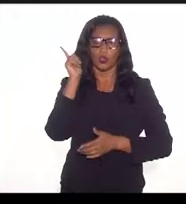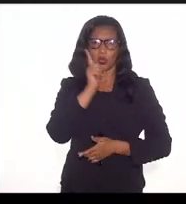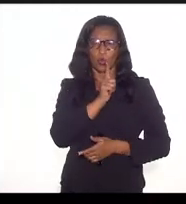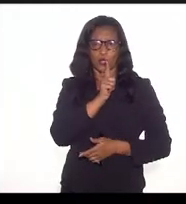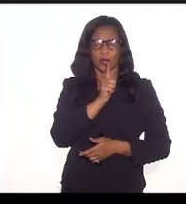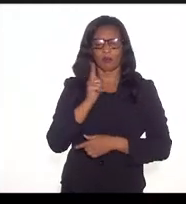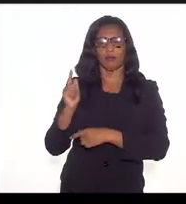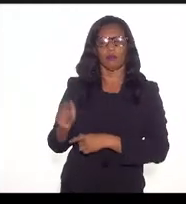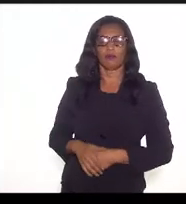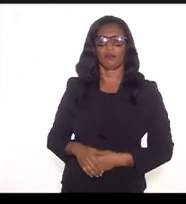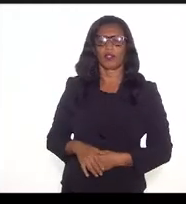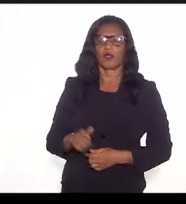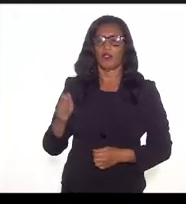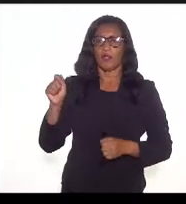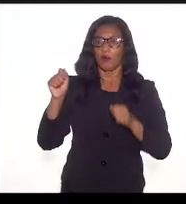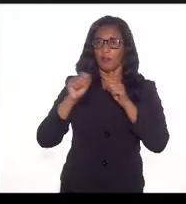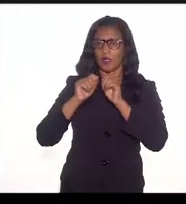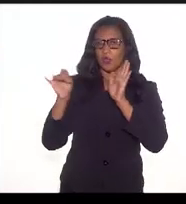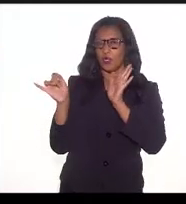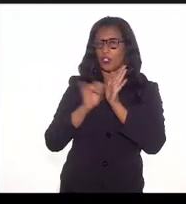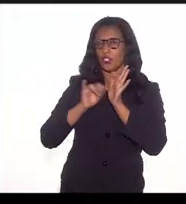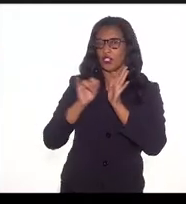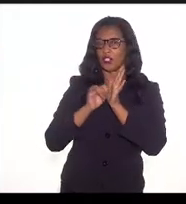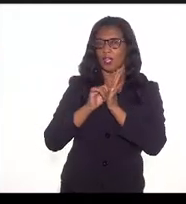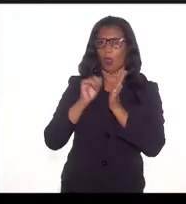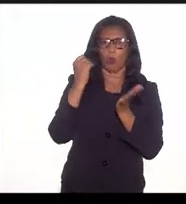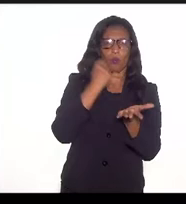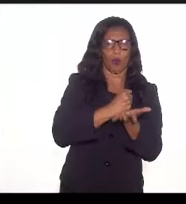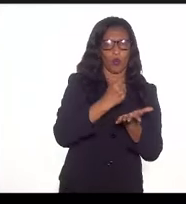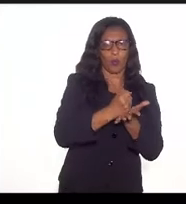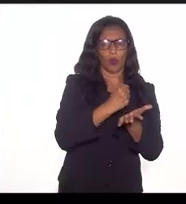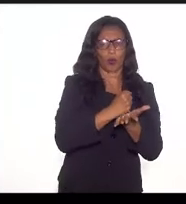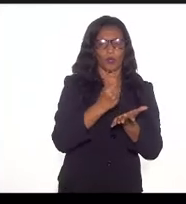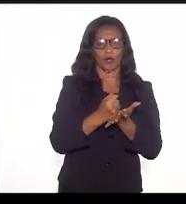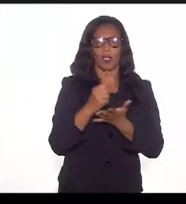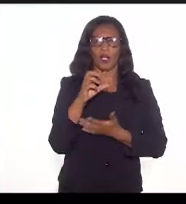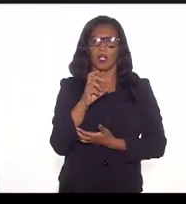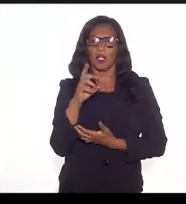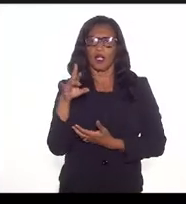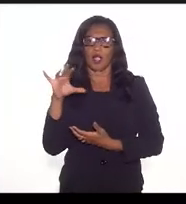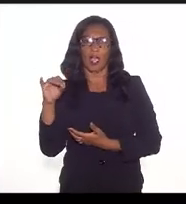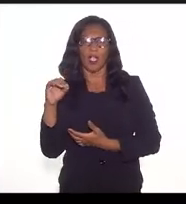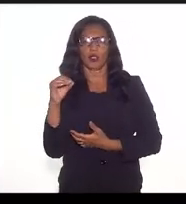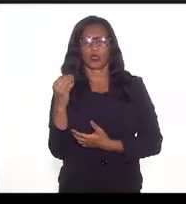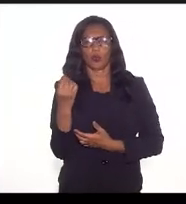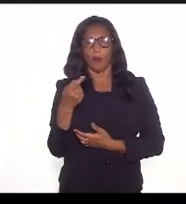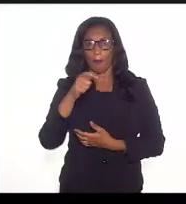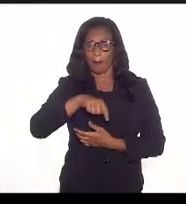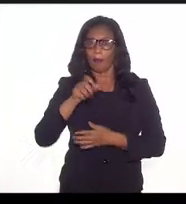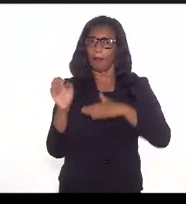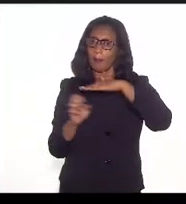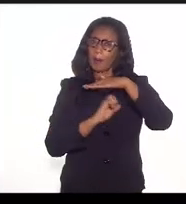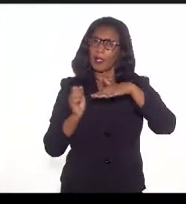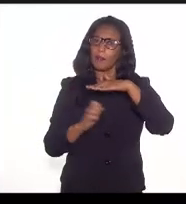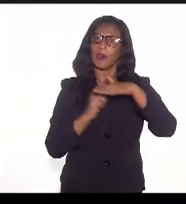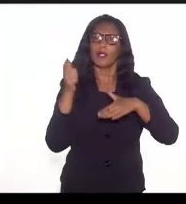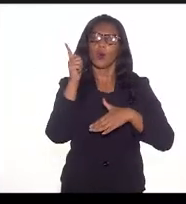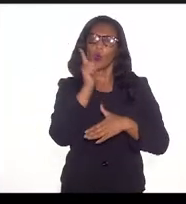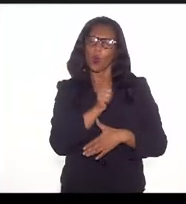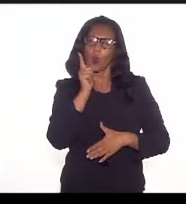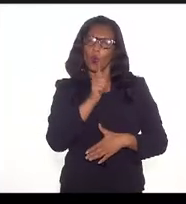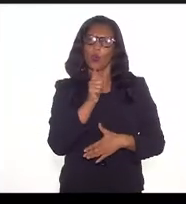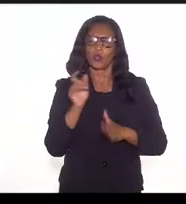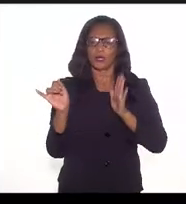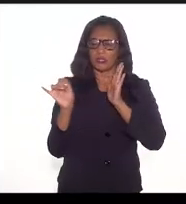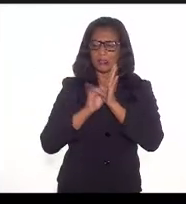conseguiu abrir um edital para contratar correspondentes de crédito, para a AGRIU ter mais capilaridade. A gente abre o edital,